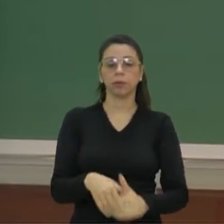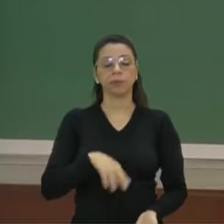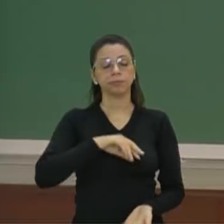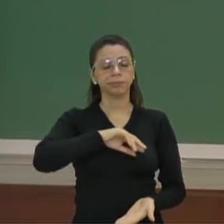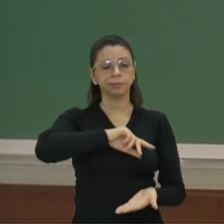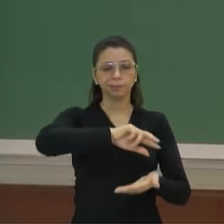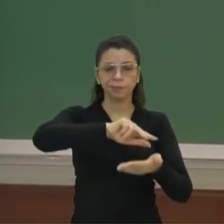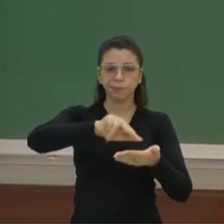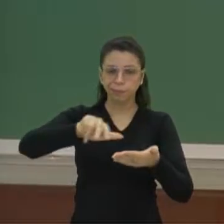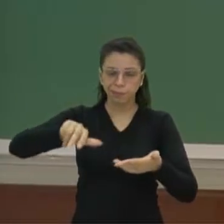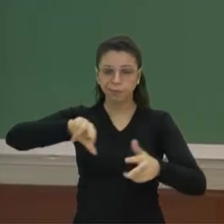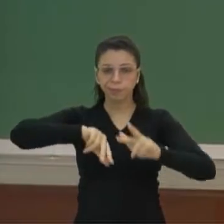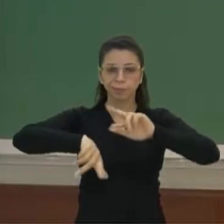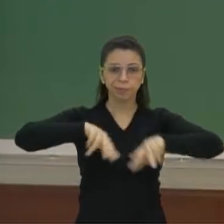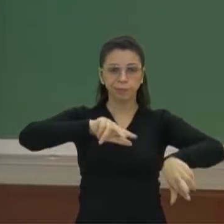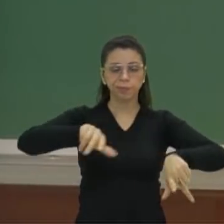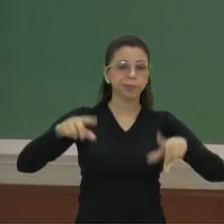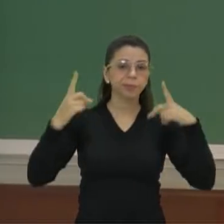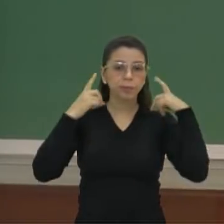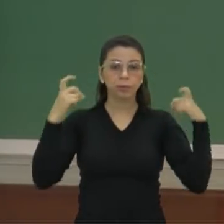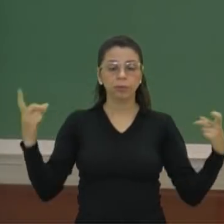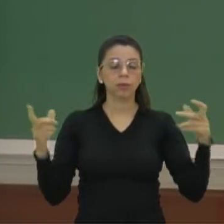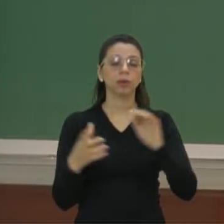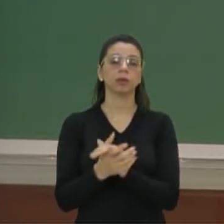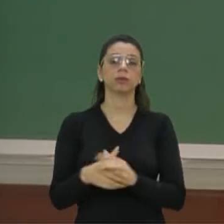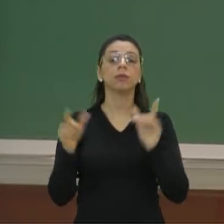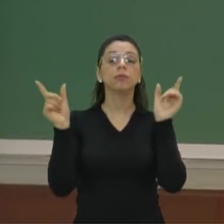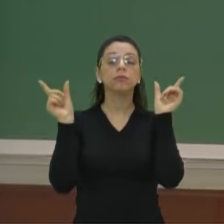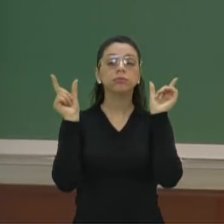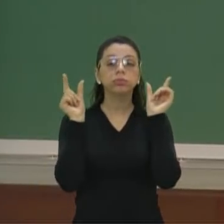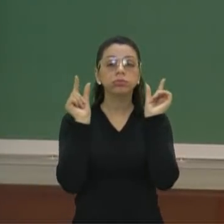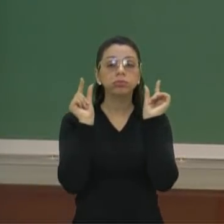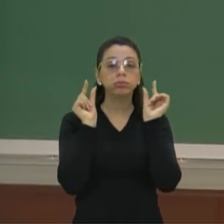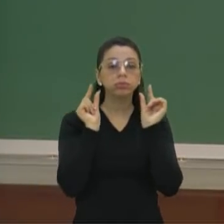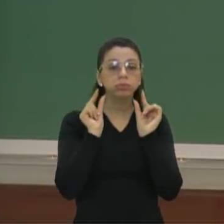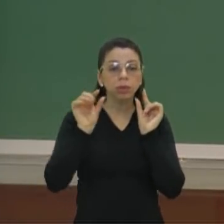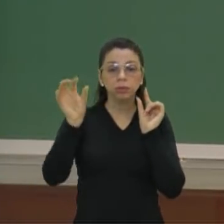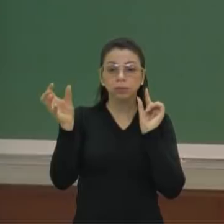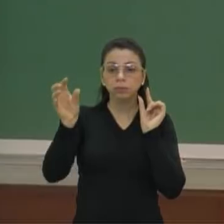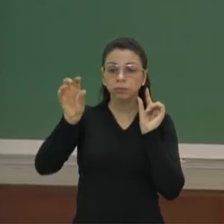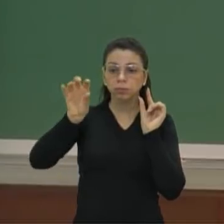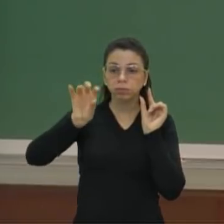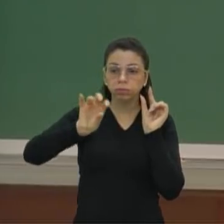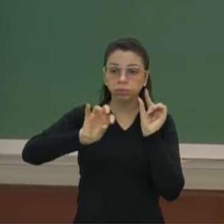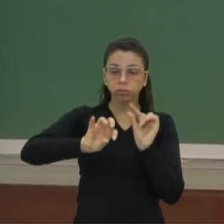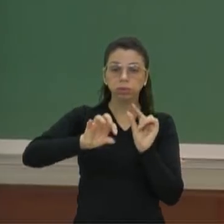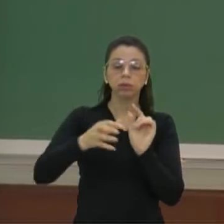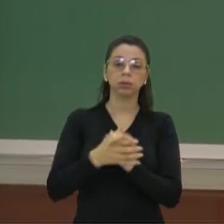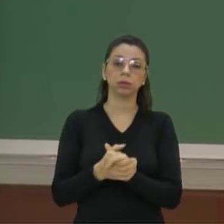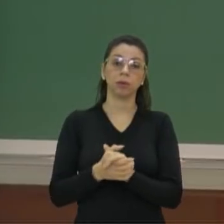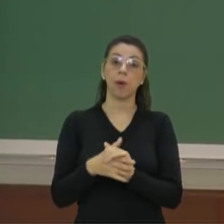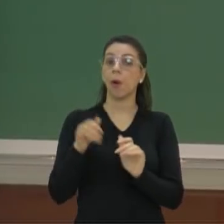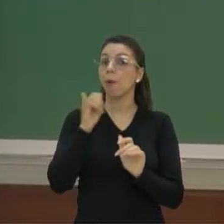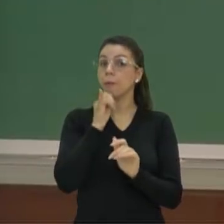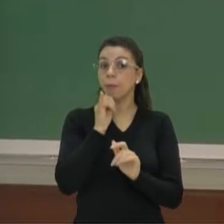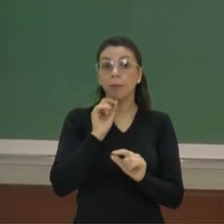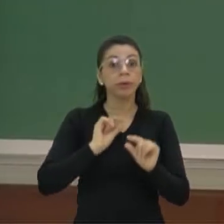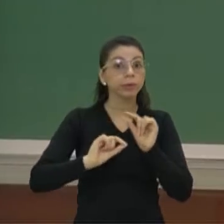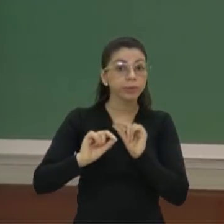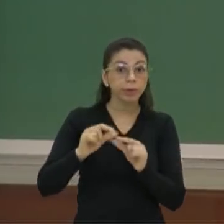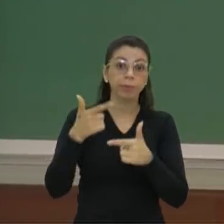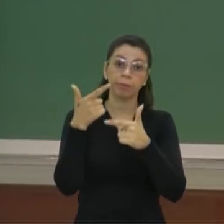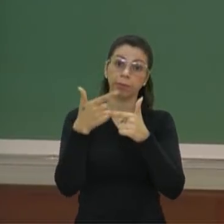barulhos. Se estiver num volume baixo, não tem problema. O problema é quando eles estão no volume muito alto